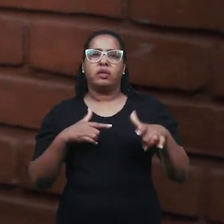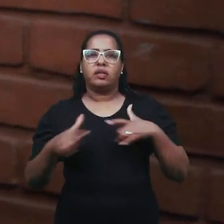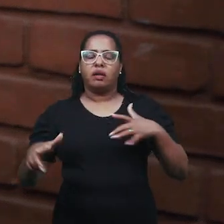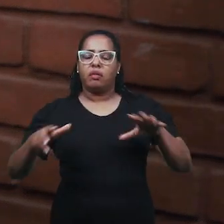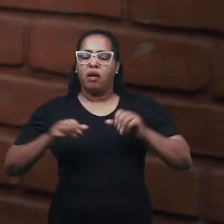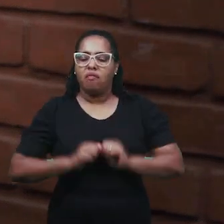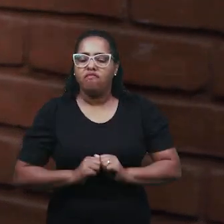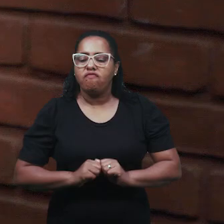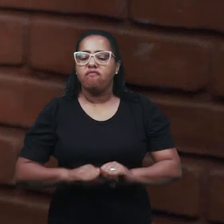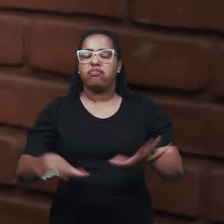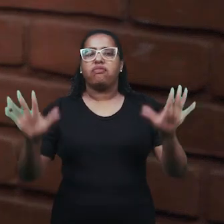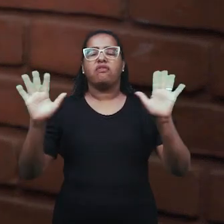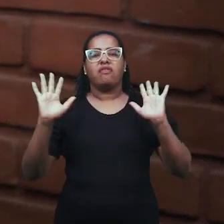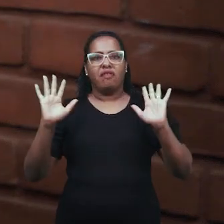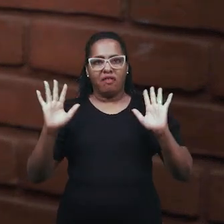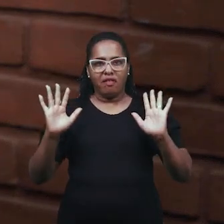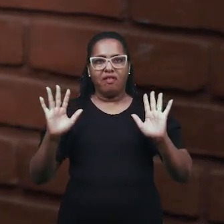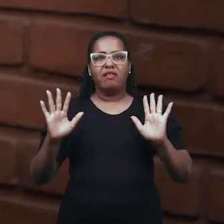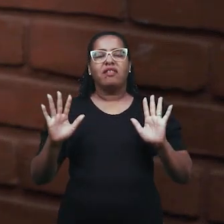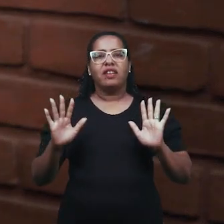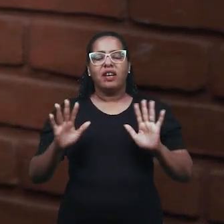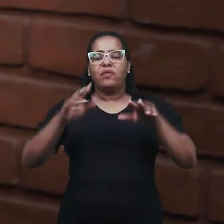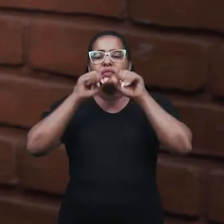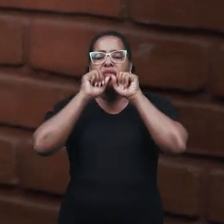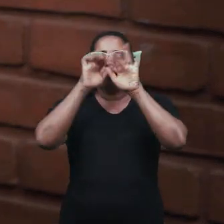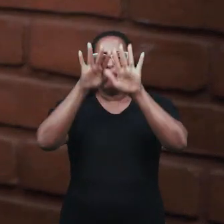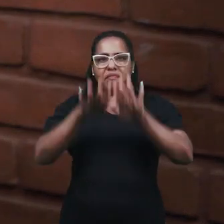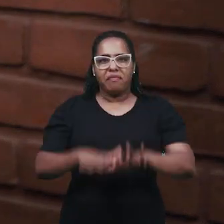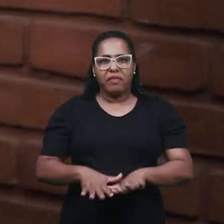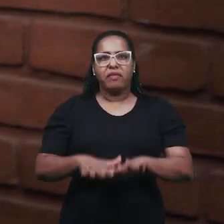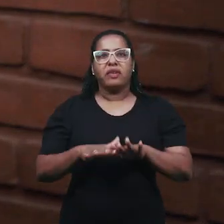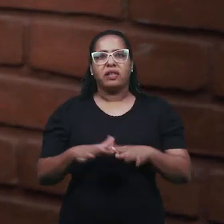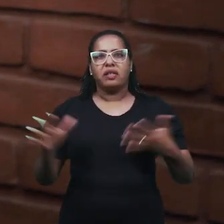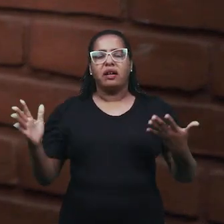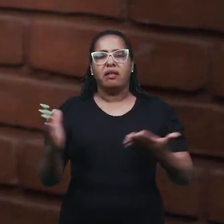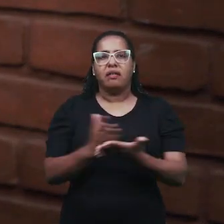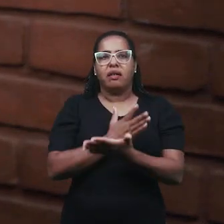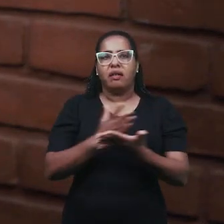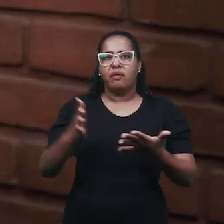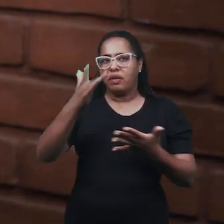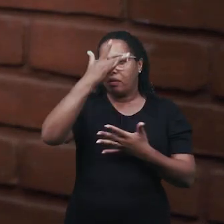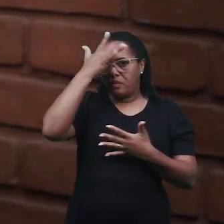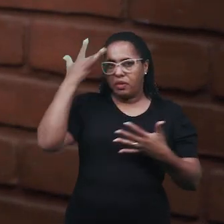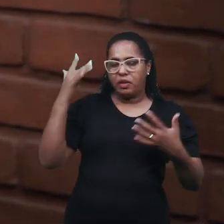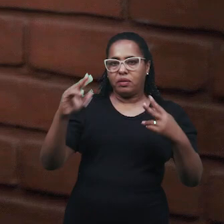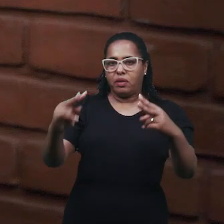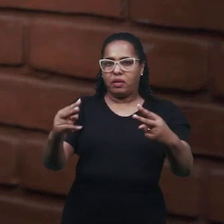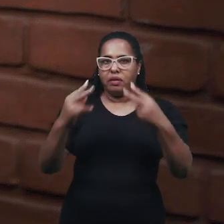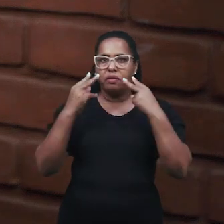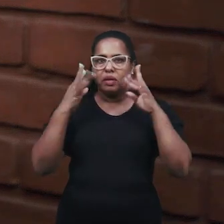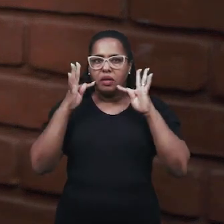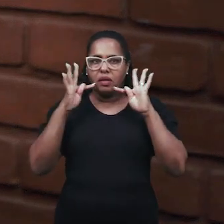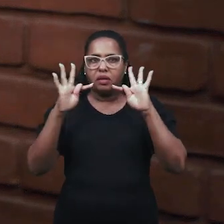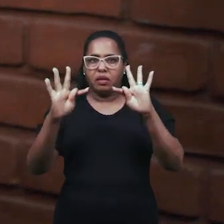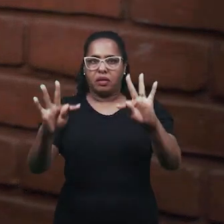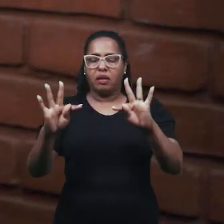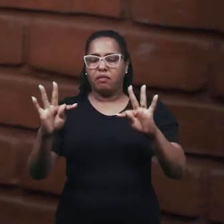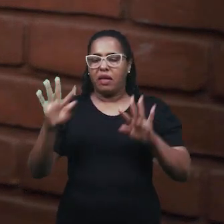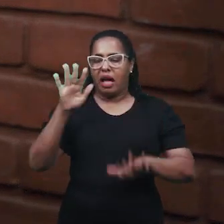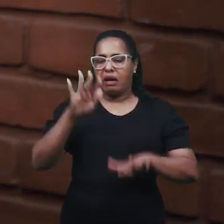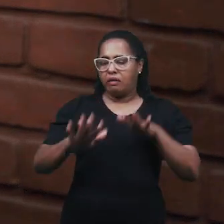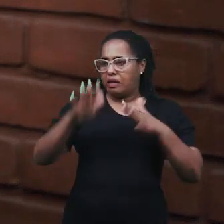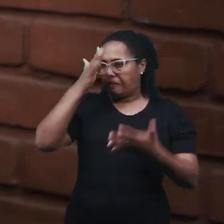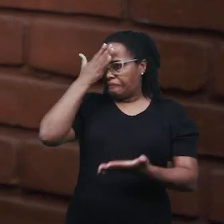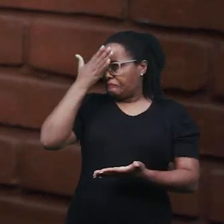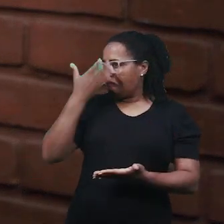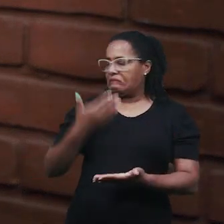é precioso, porque serve de uma grande bênção. E alguns que estão ouvindo este testemunho, às vezes nem